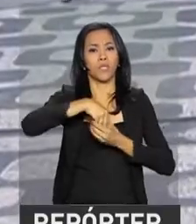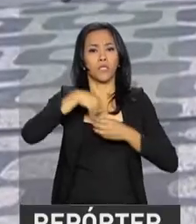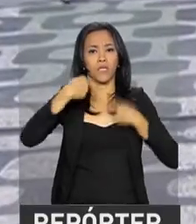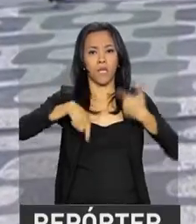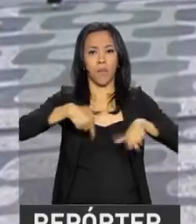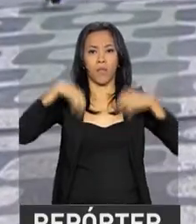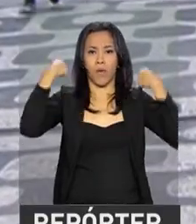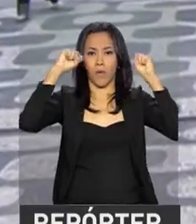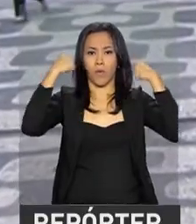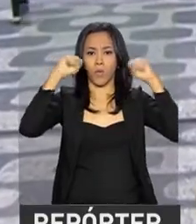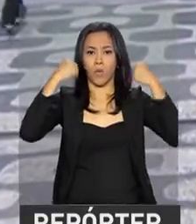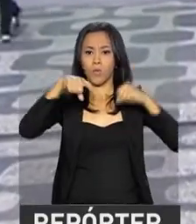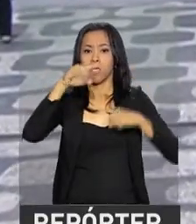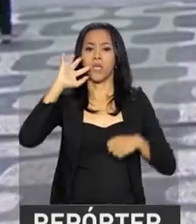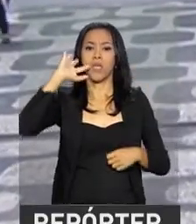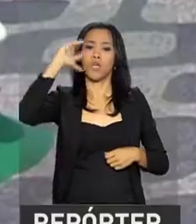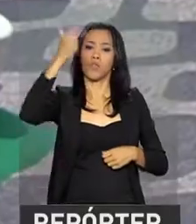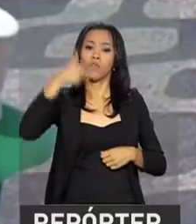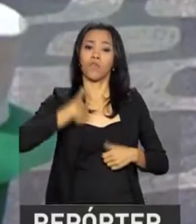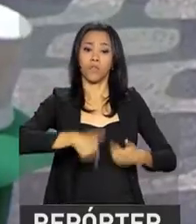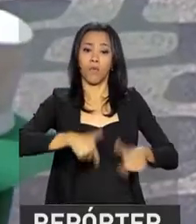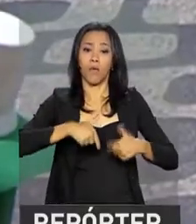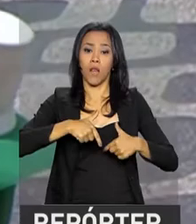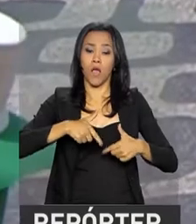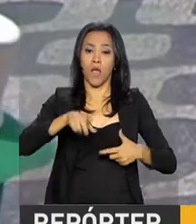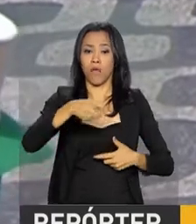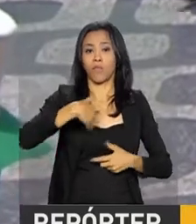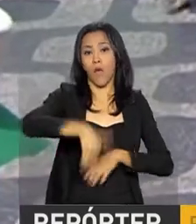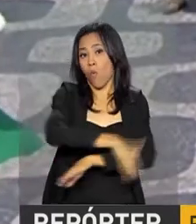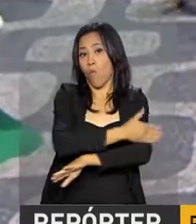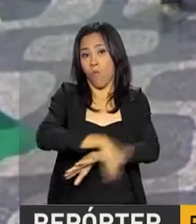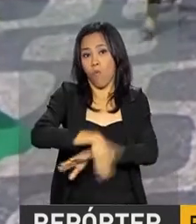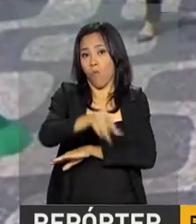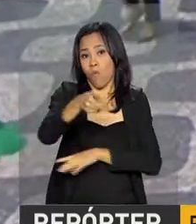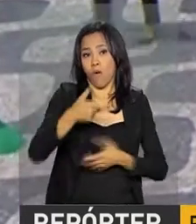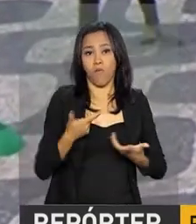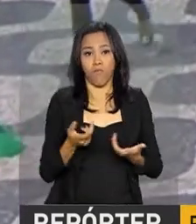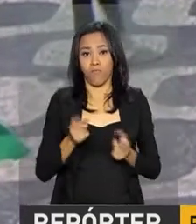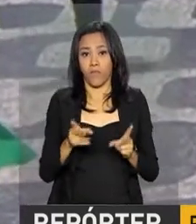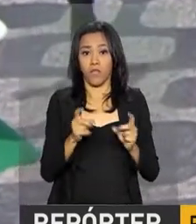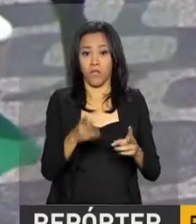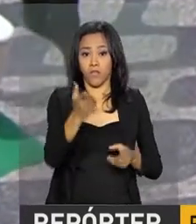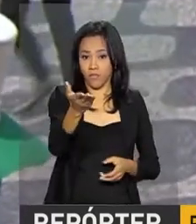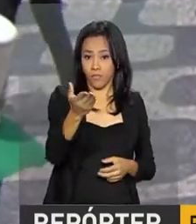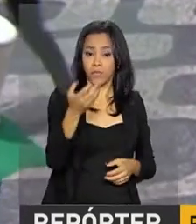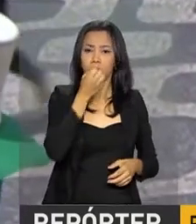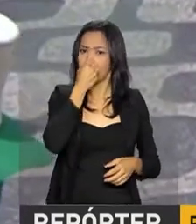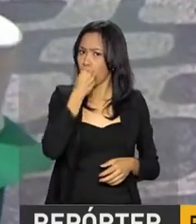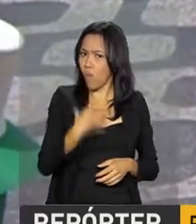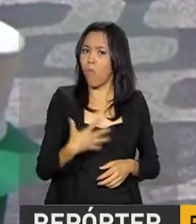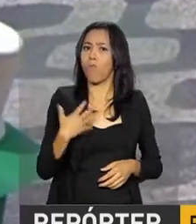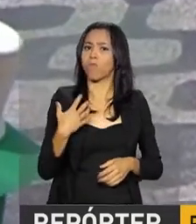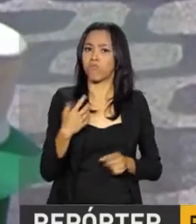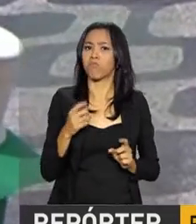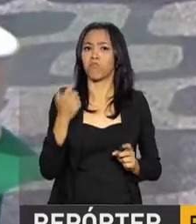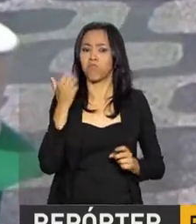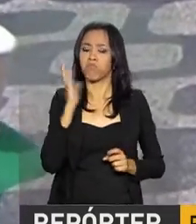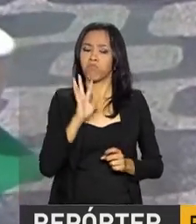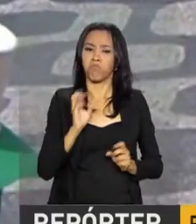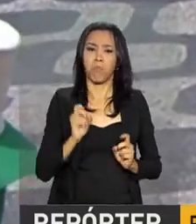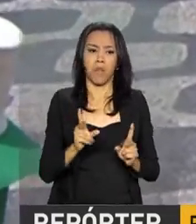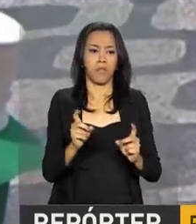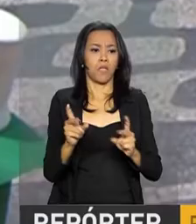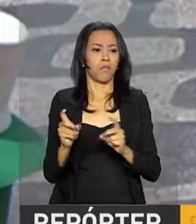trabalhar na bike food de um amigo eu gosto de trabalhar na rua o produto dele é muito bom para trabalhar e